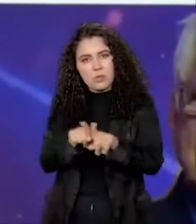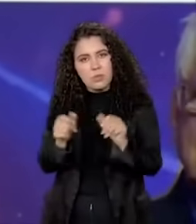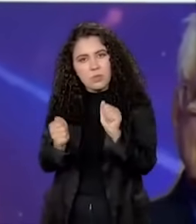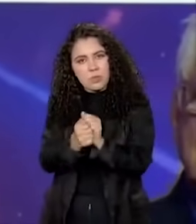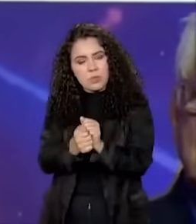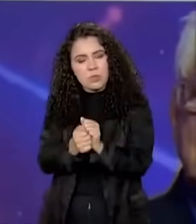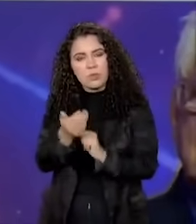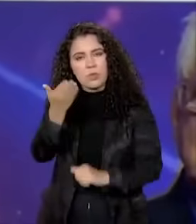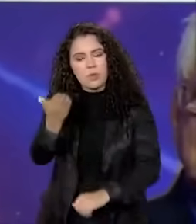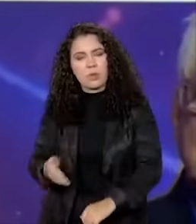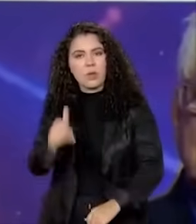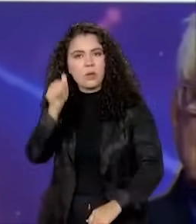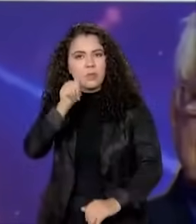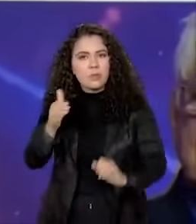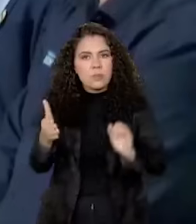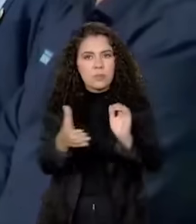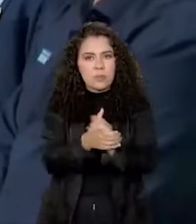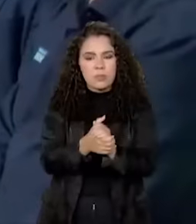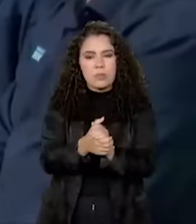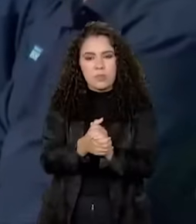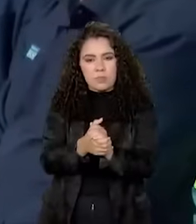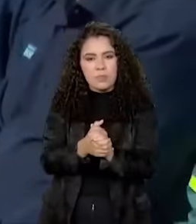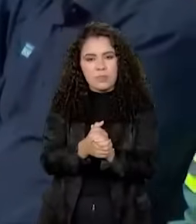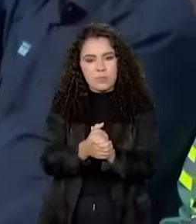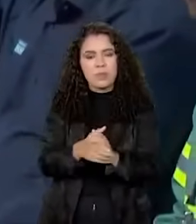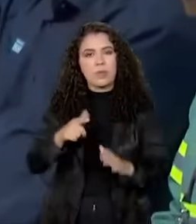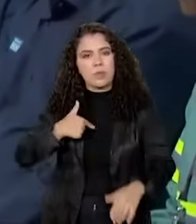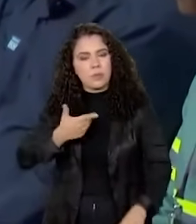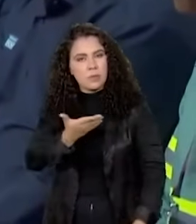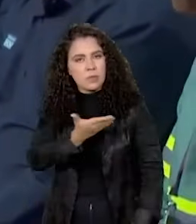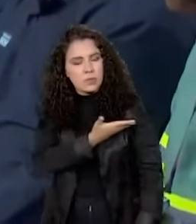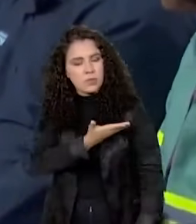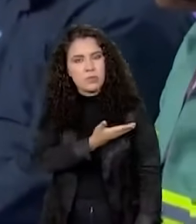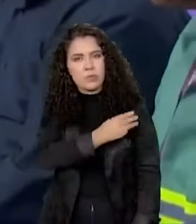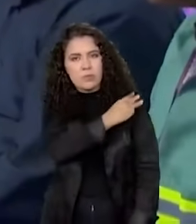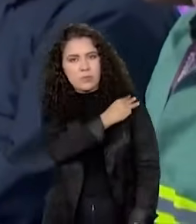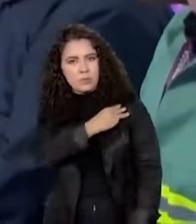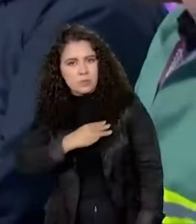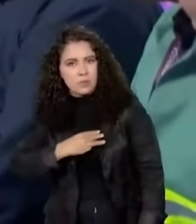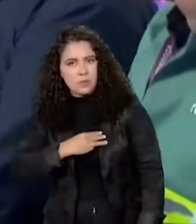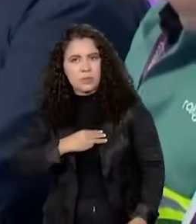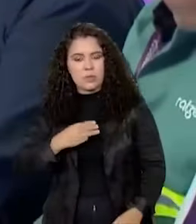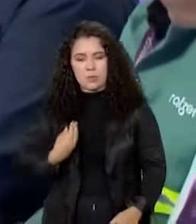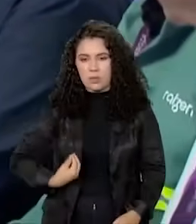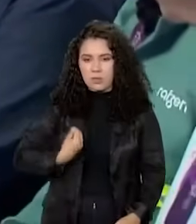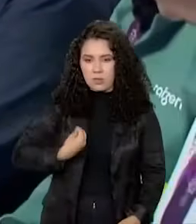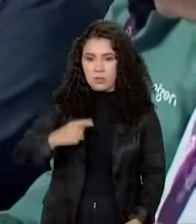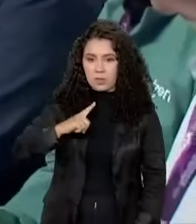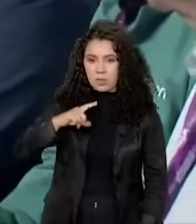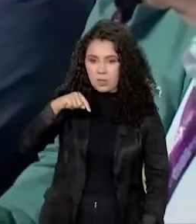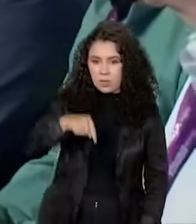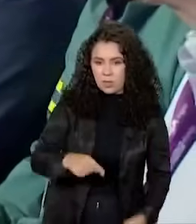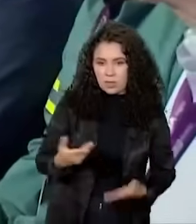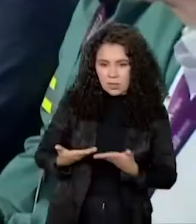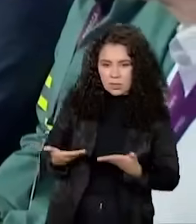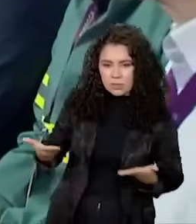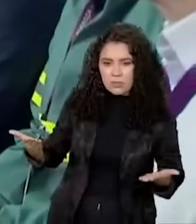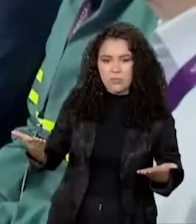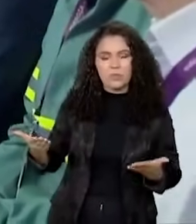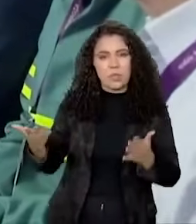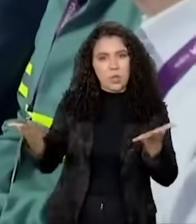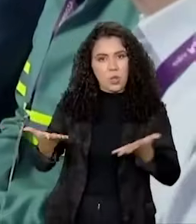esposa, dona Lu Alckmin, meus companheiros ministros de Estado que me acompanham nessa